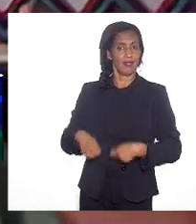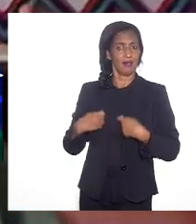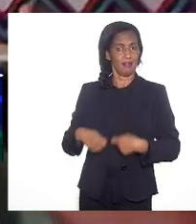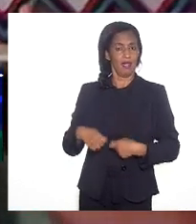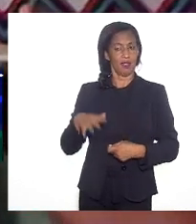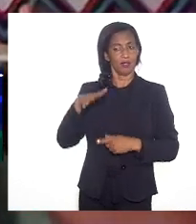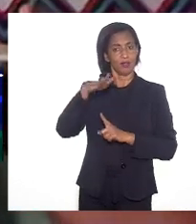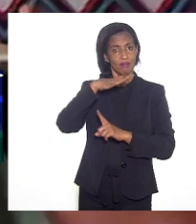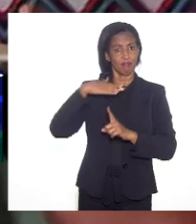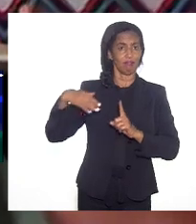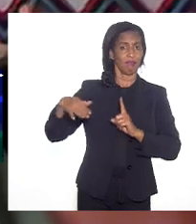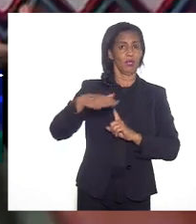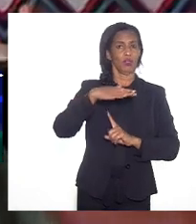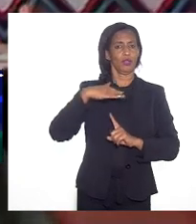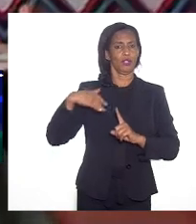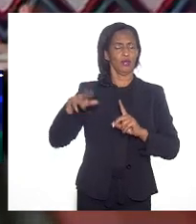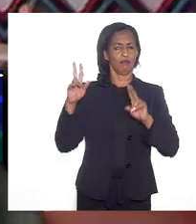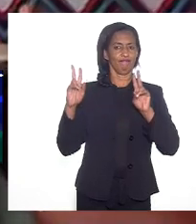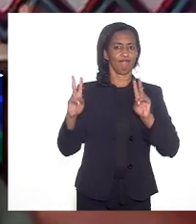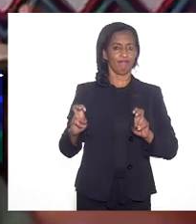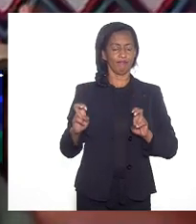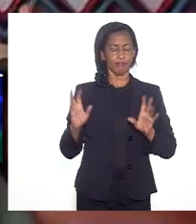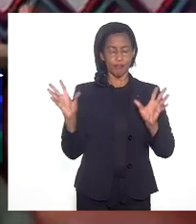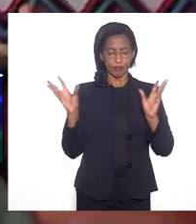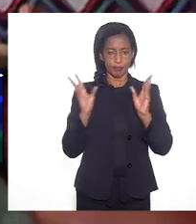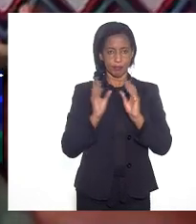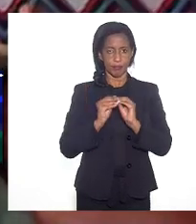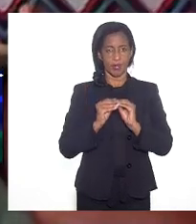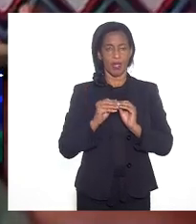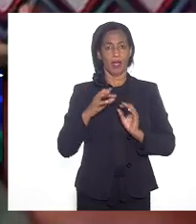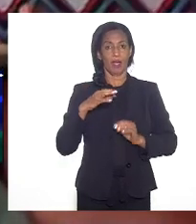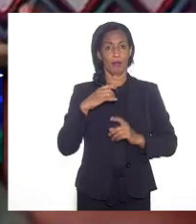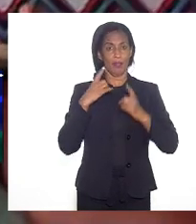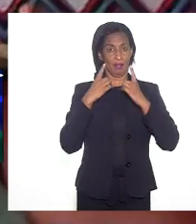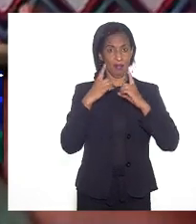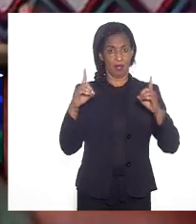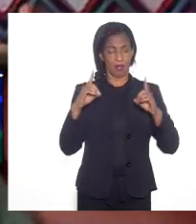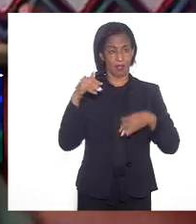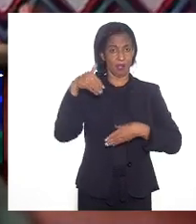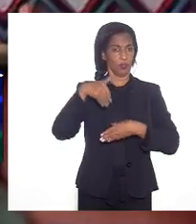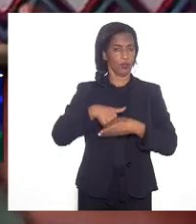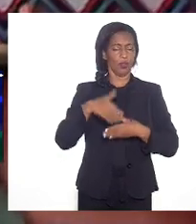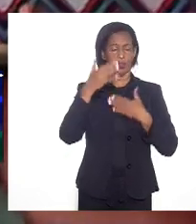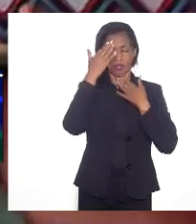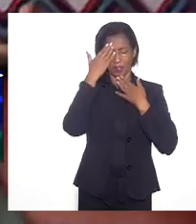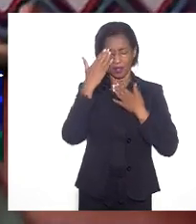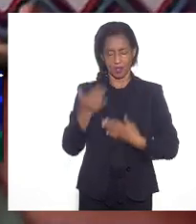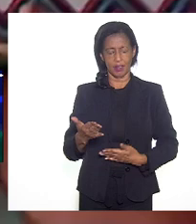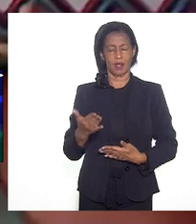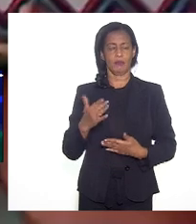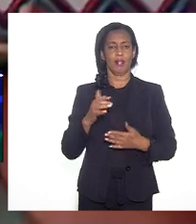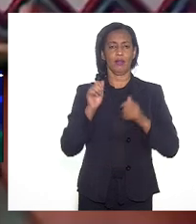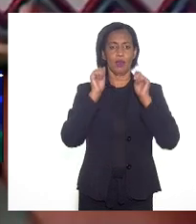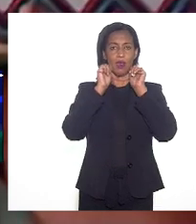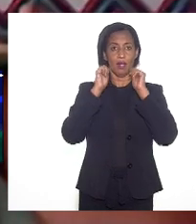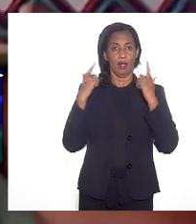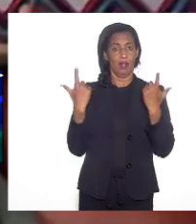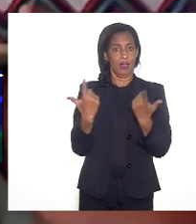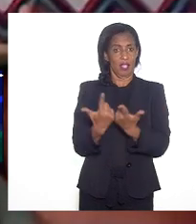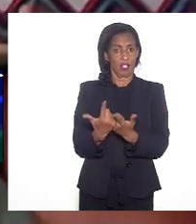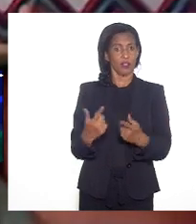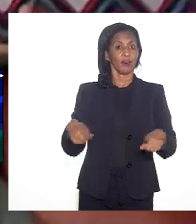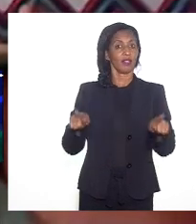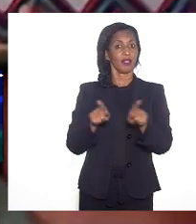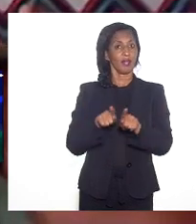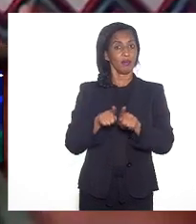dessa sociedade, desse tempo. Para finalizar minha fala e a minha declaração de voto, em agradecimento a essa casa, eu quero reiterar